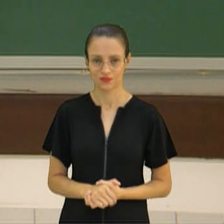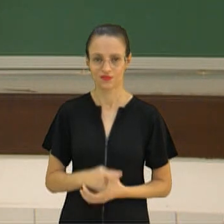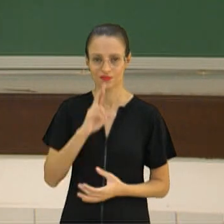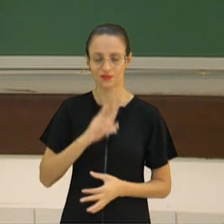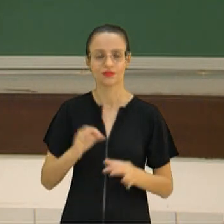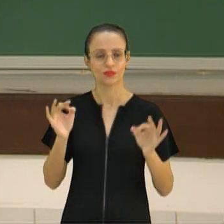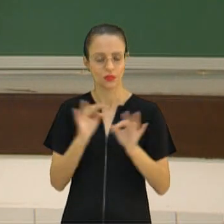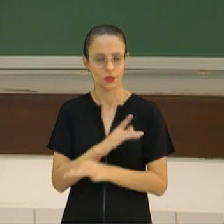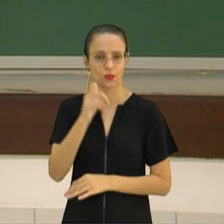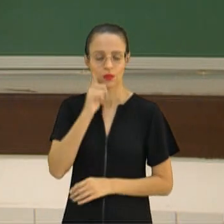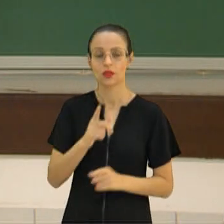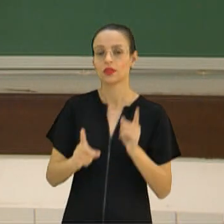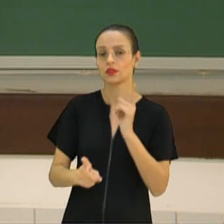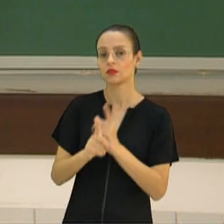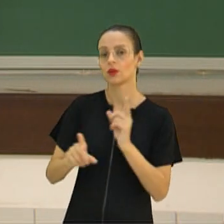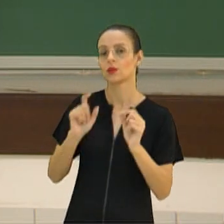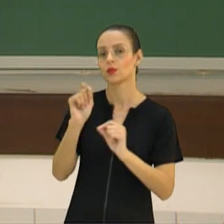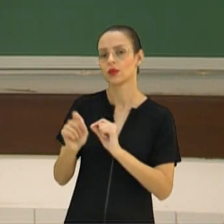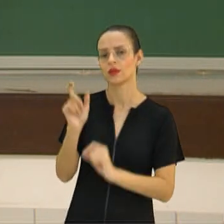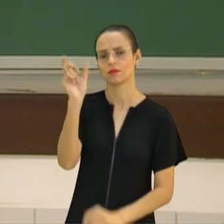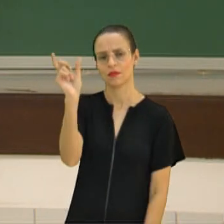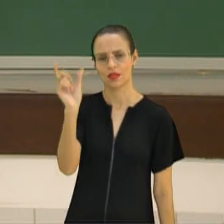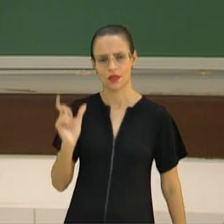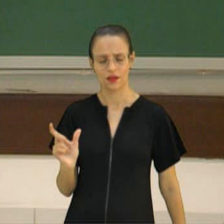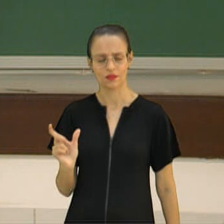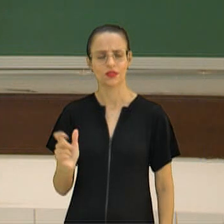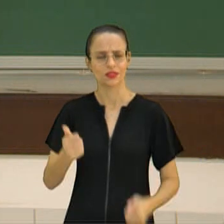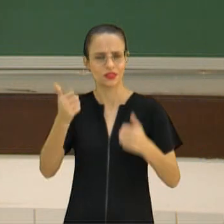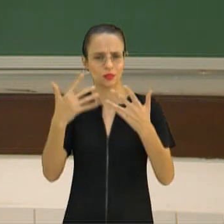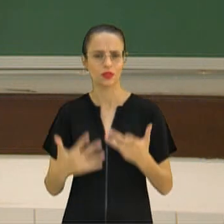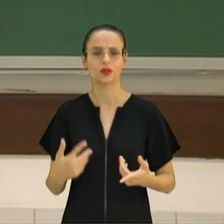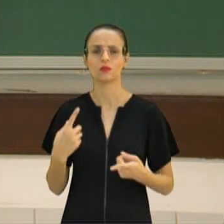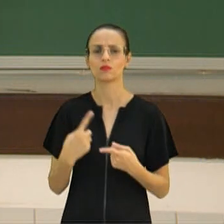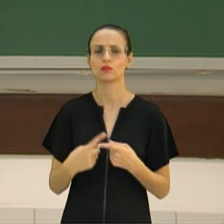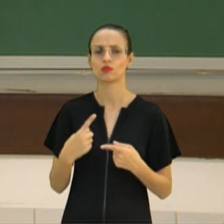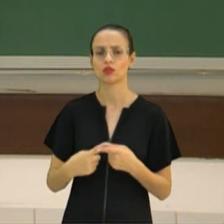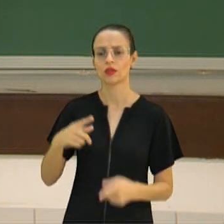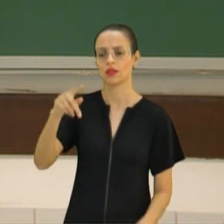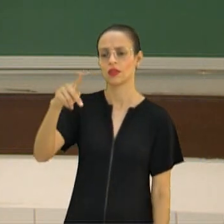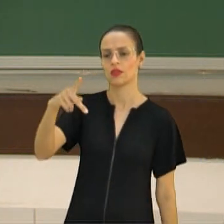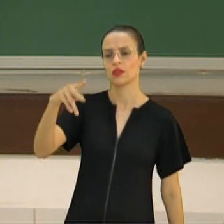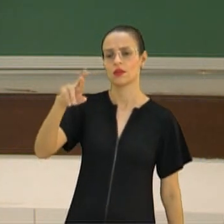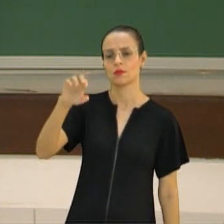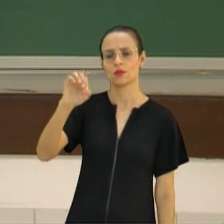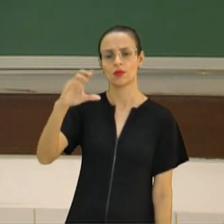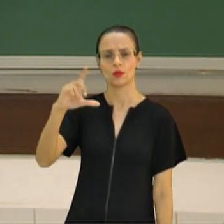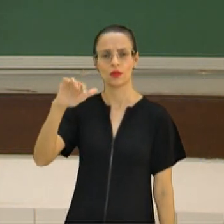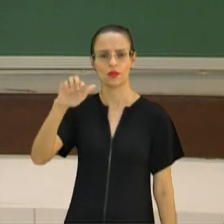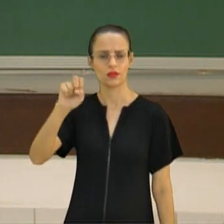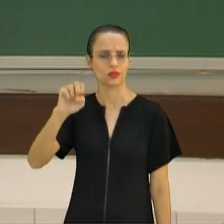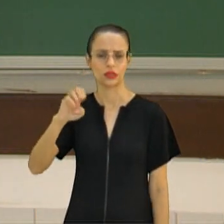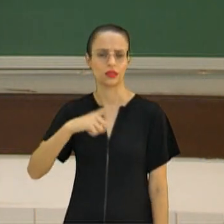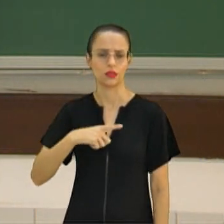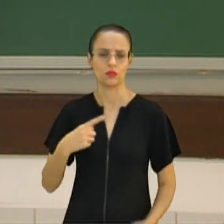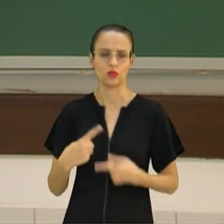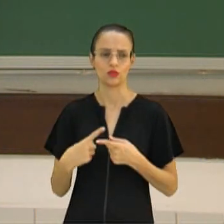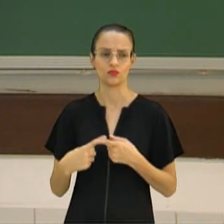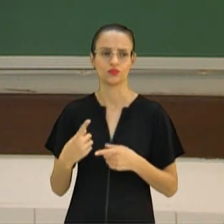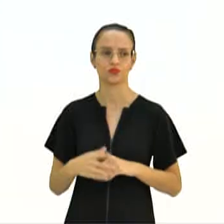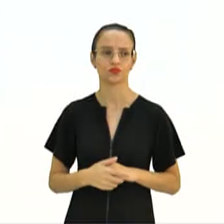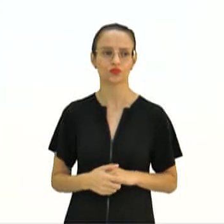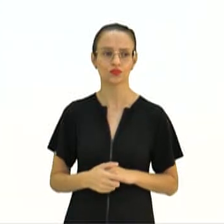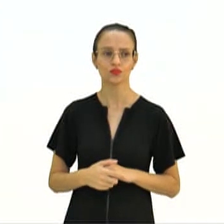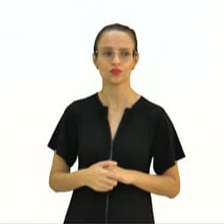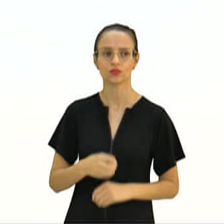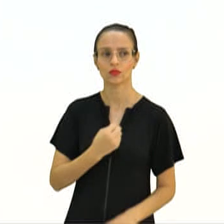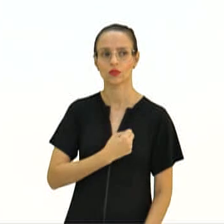Respondeu? Conseguiu identificar quais são as palavras aí que justificaram essa próclise ocorrer? Vejamos. No